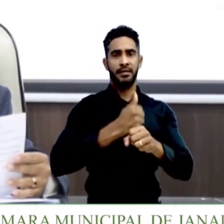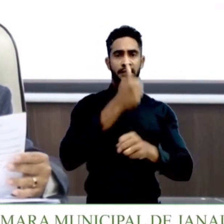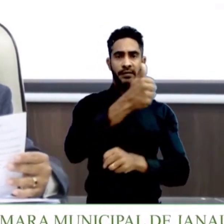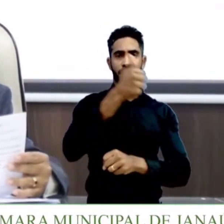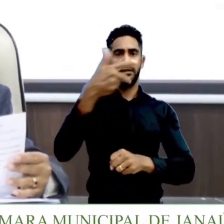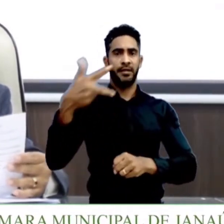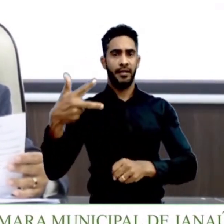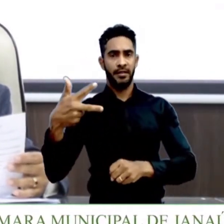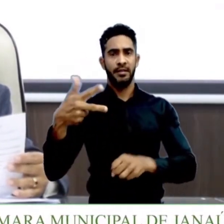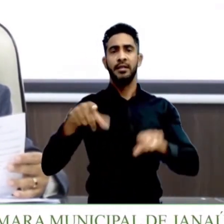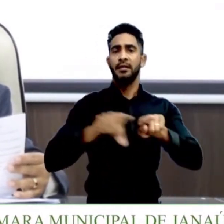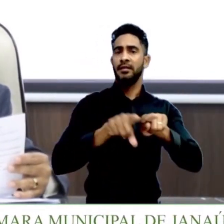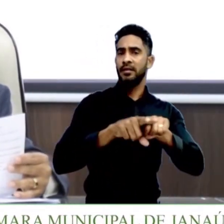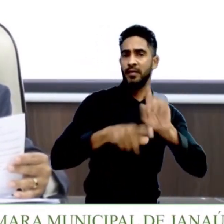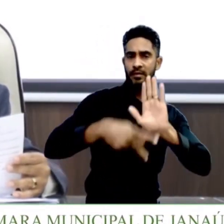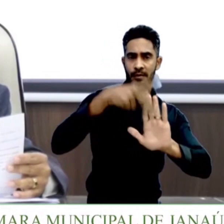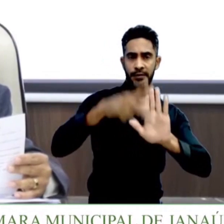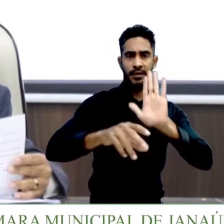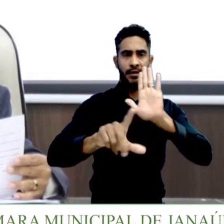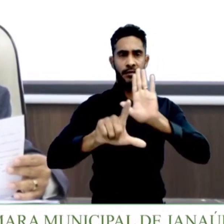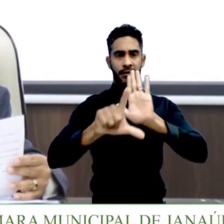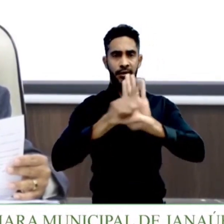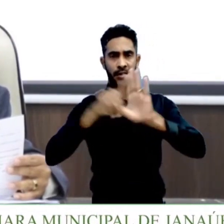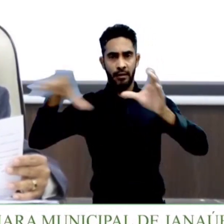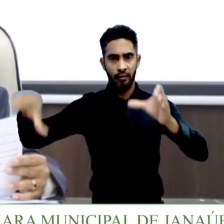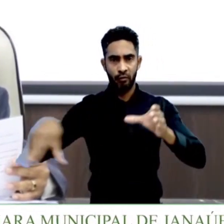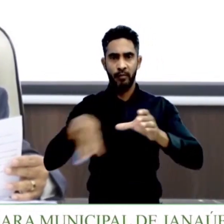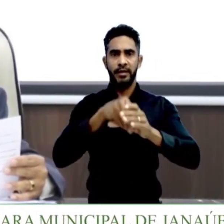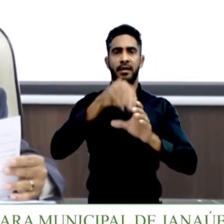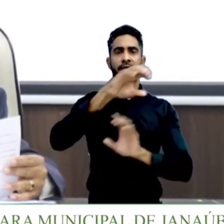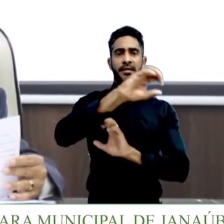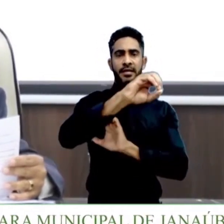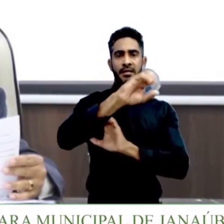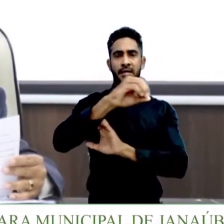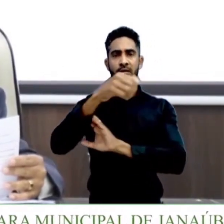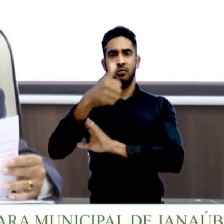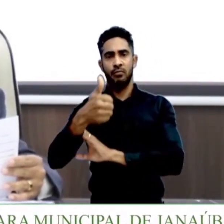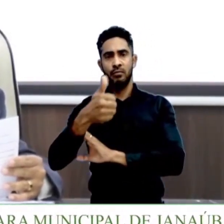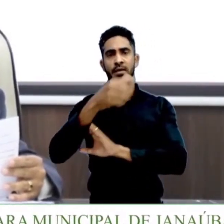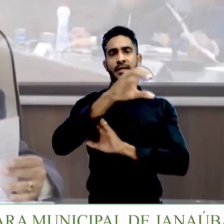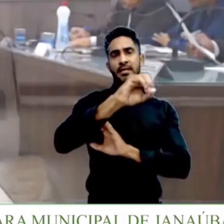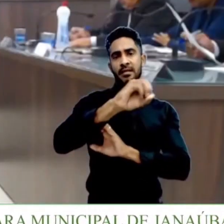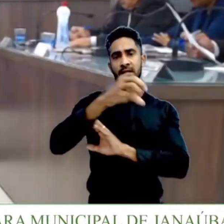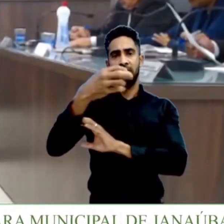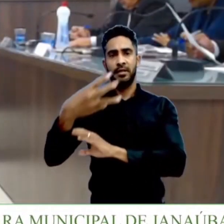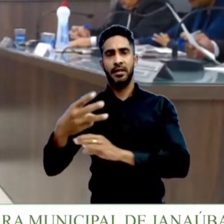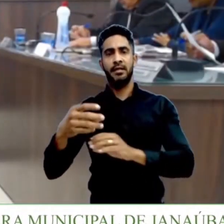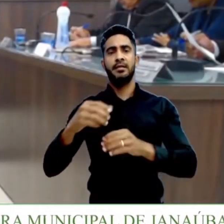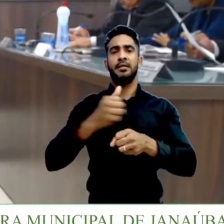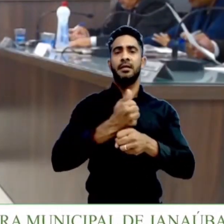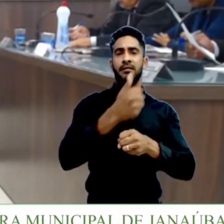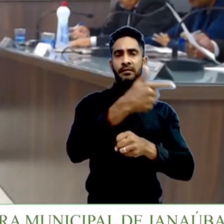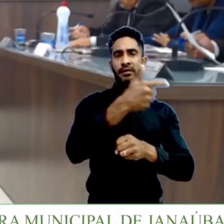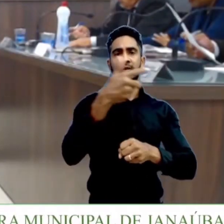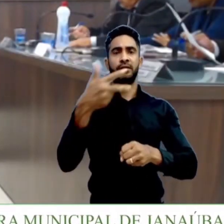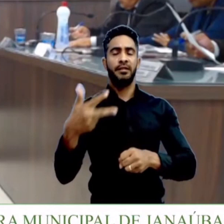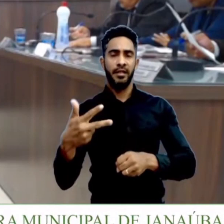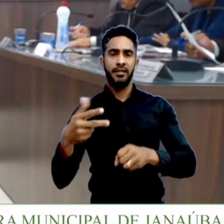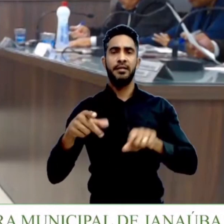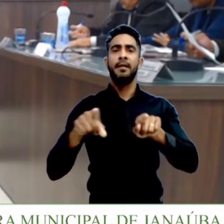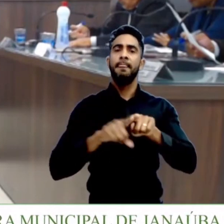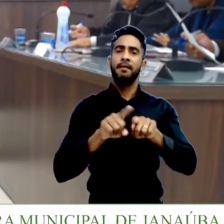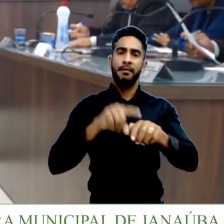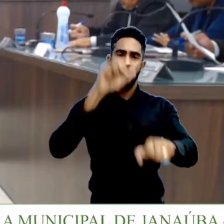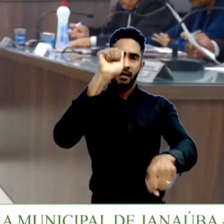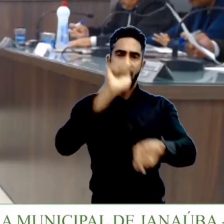003/2023 e dos projetos de leis complementares do 001 ao 003 2023 e ainda do